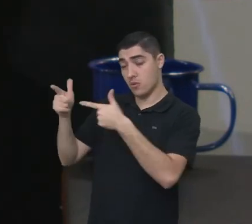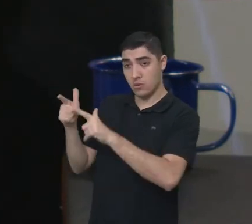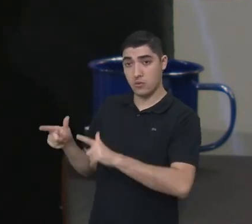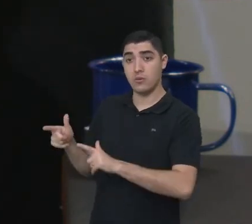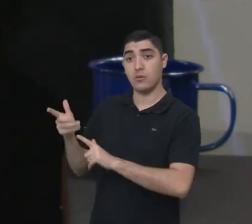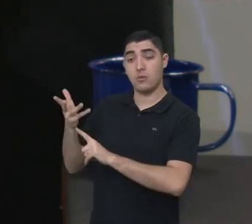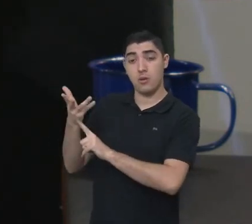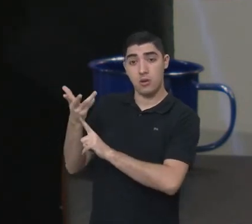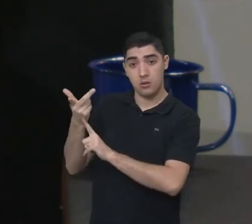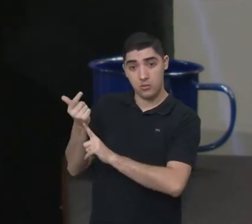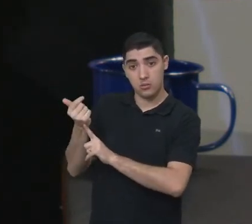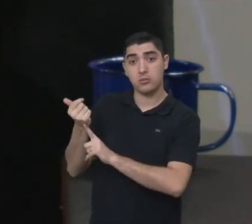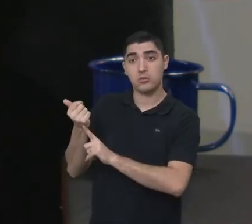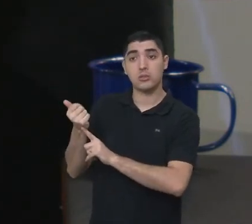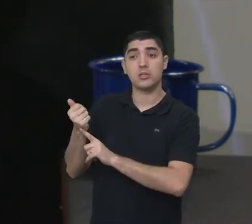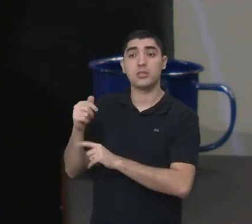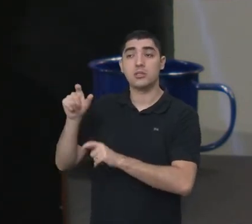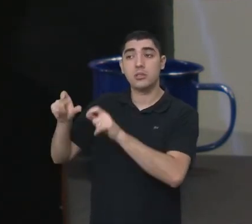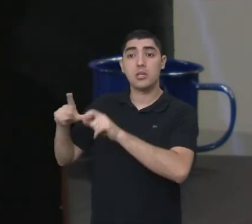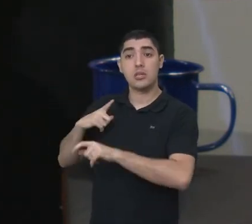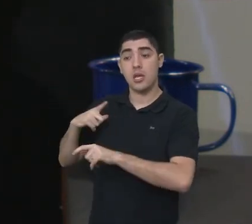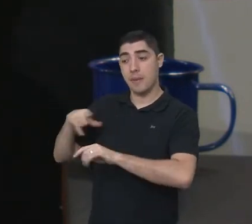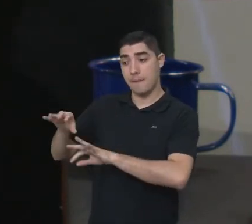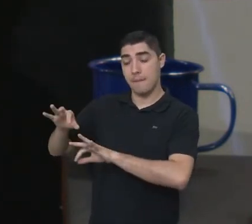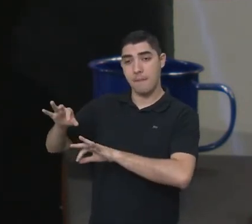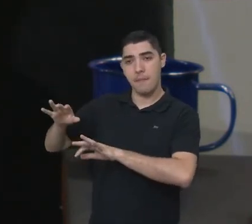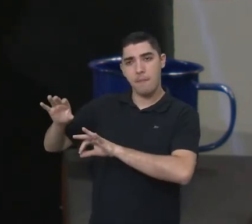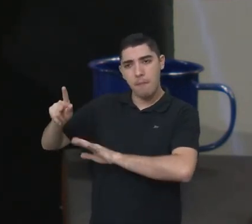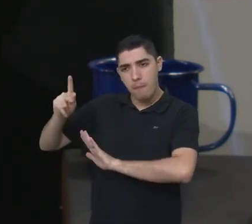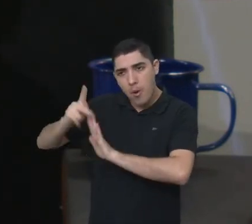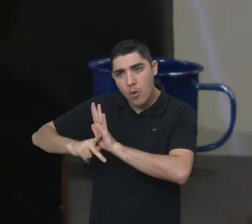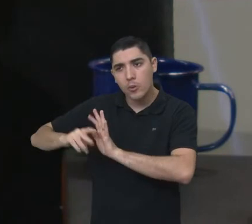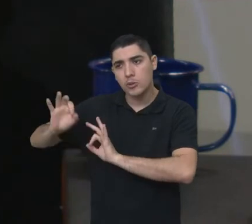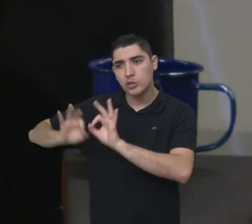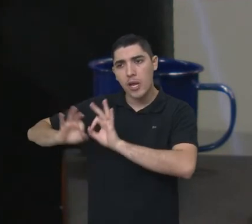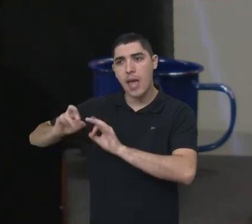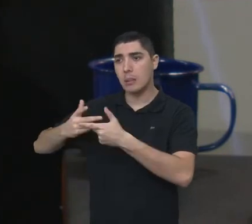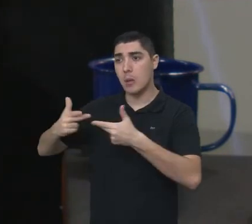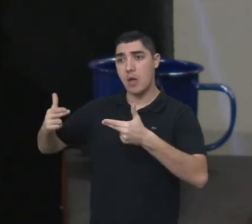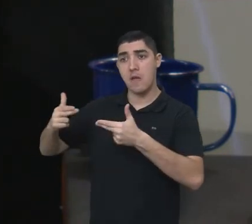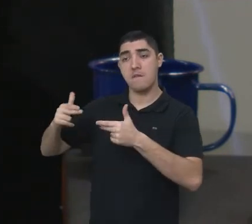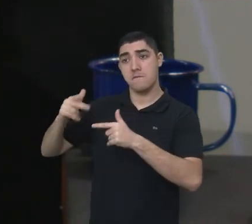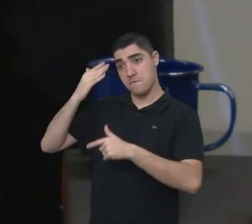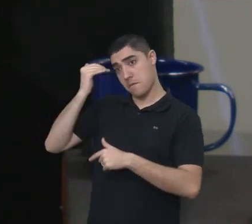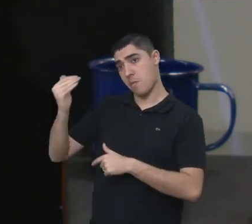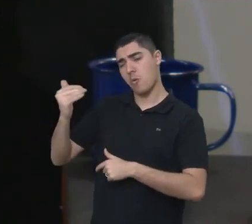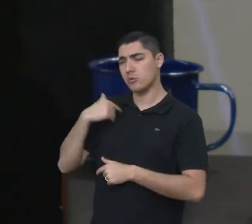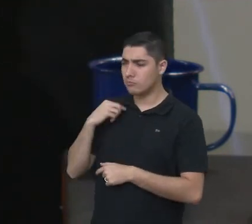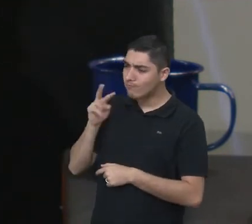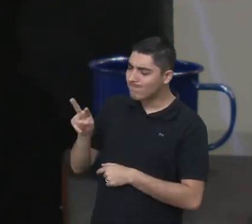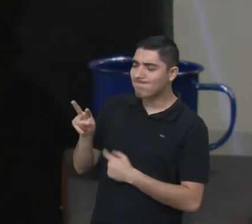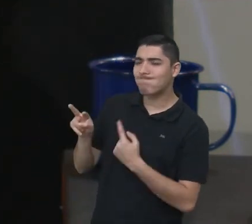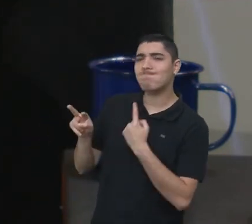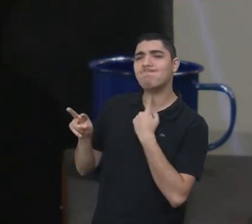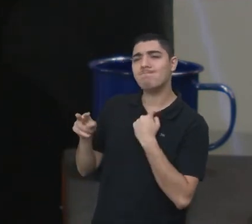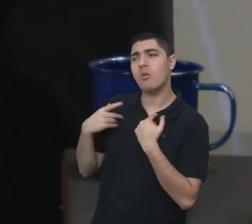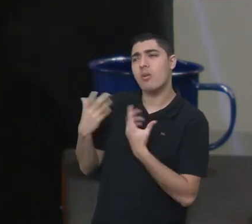também conseguem projetos grandes, projetos legais e eu penso, nossa, que legal, queria também estar fazendo